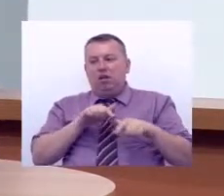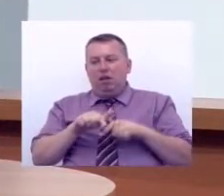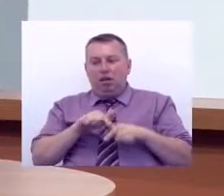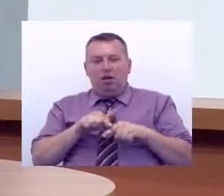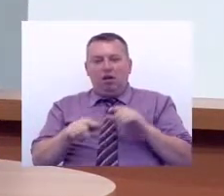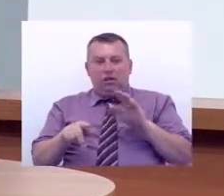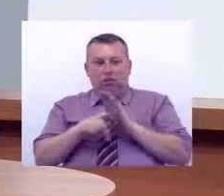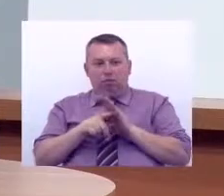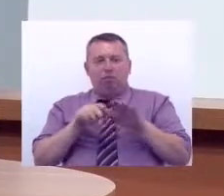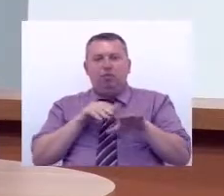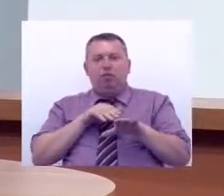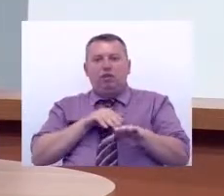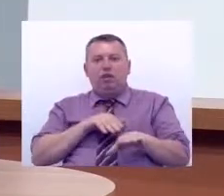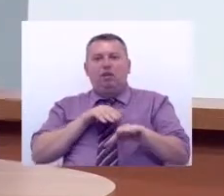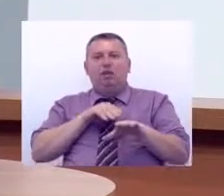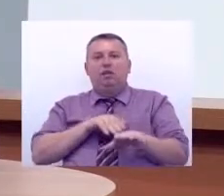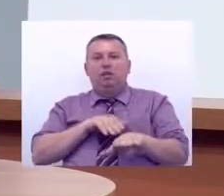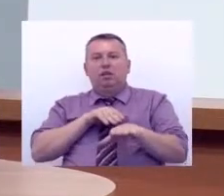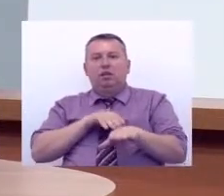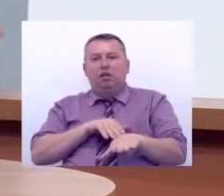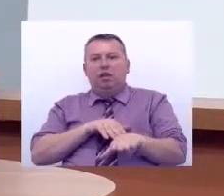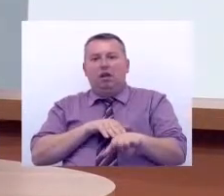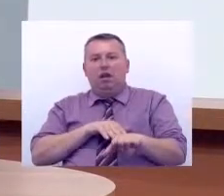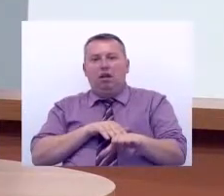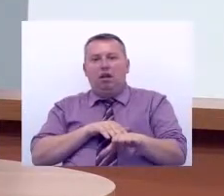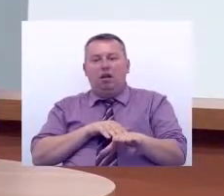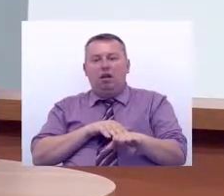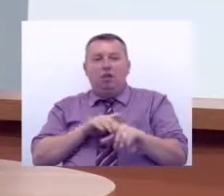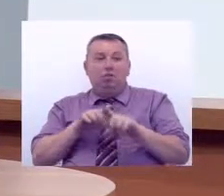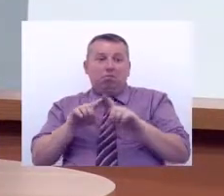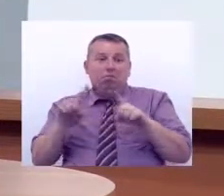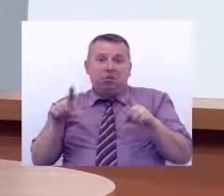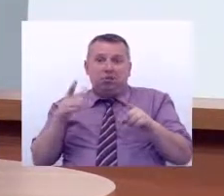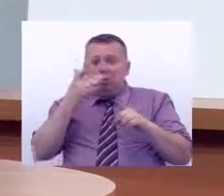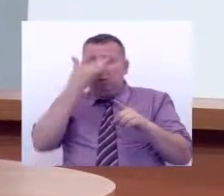Secretaria de Trânsito, né? É que para a população,